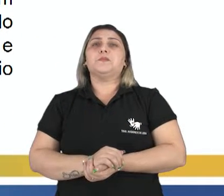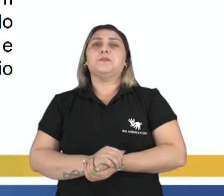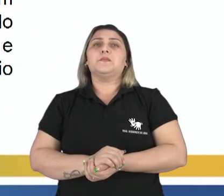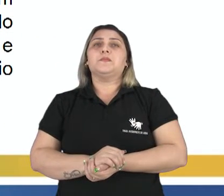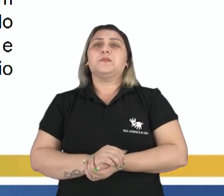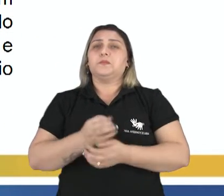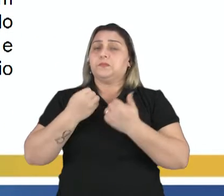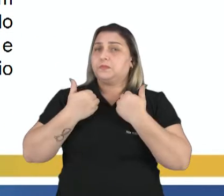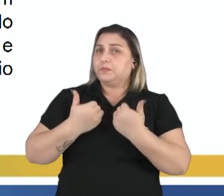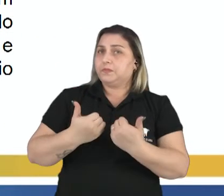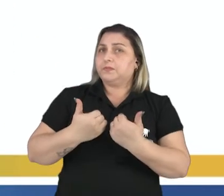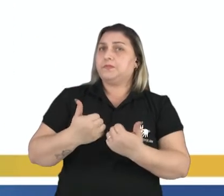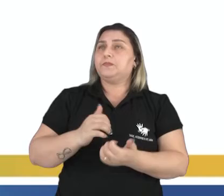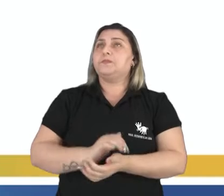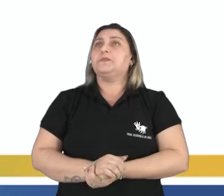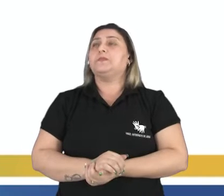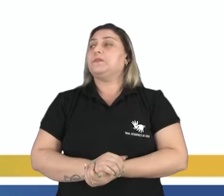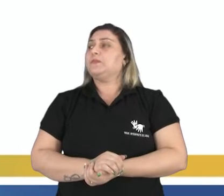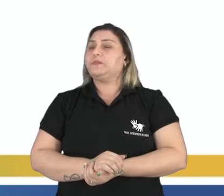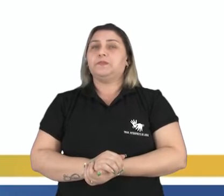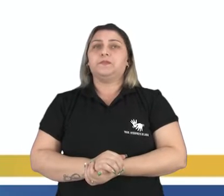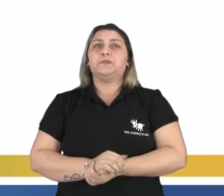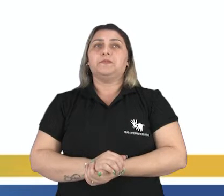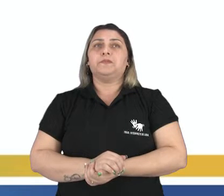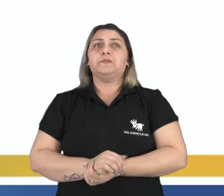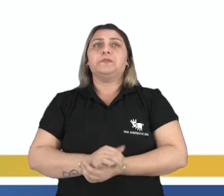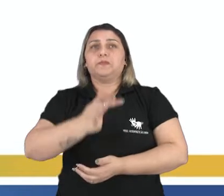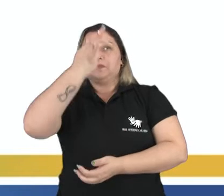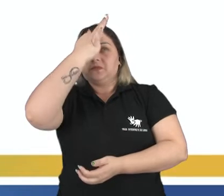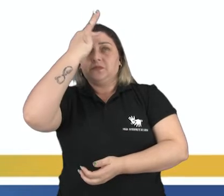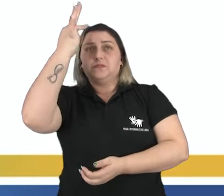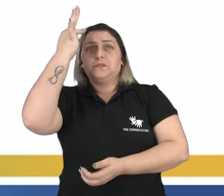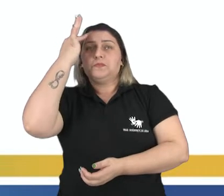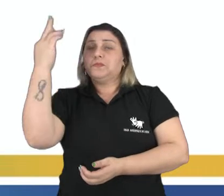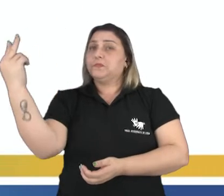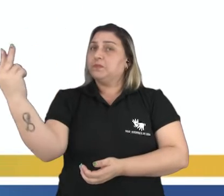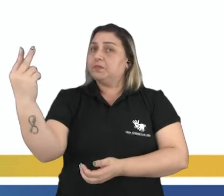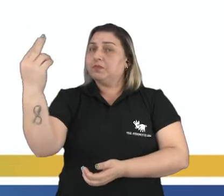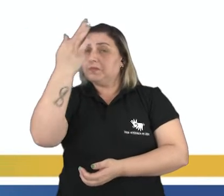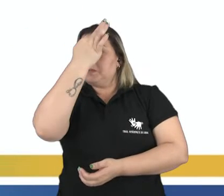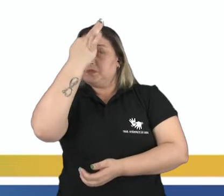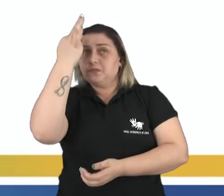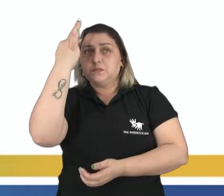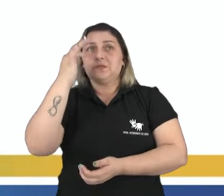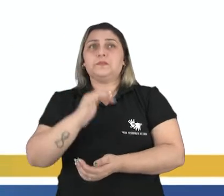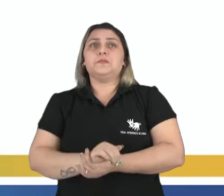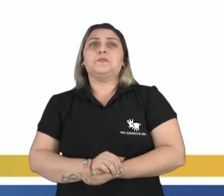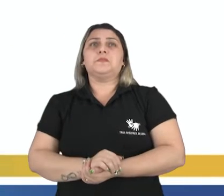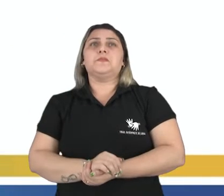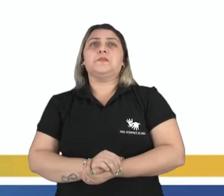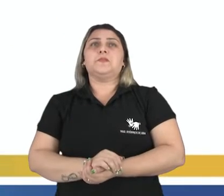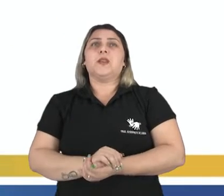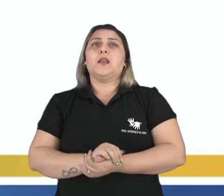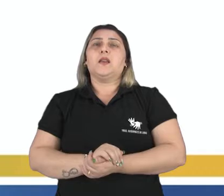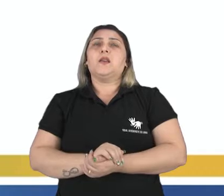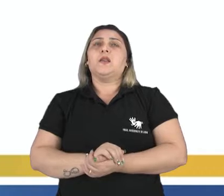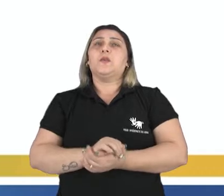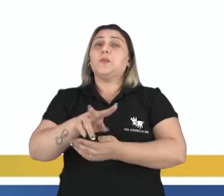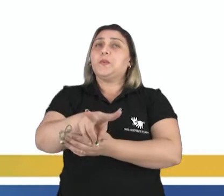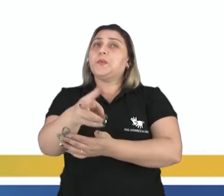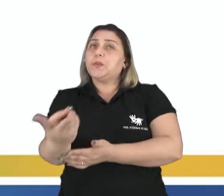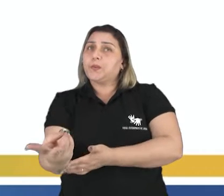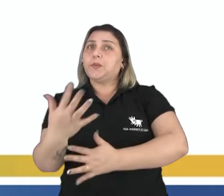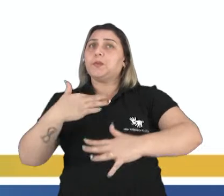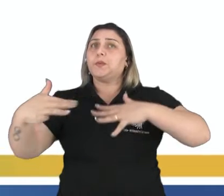notoriedade. Tá bom, gente? Então vamos prosseguir. Filosofia em Deleuze e Guattari. A filosofia segue um movimento